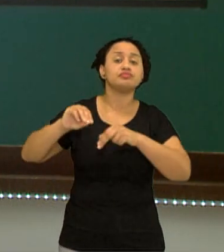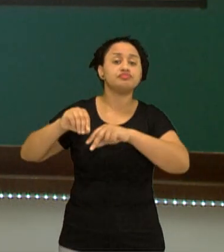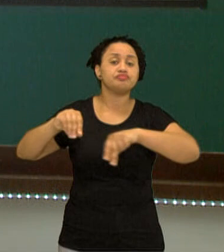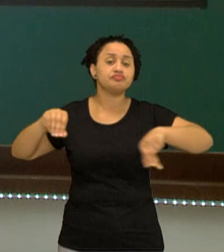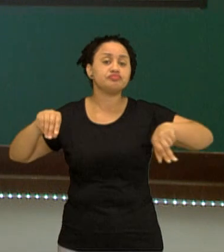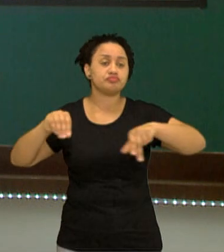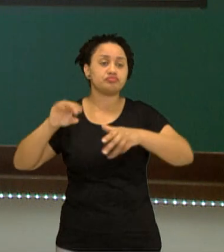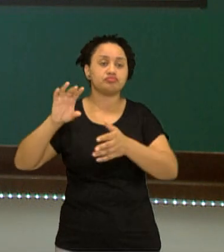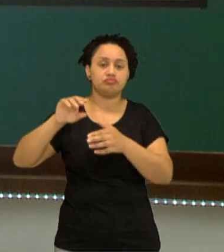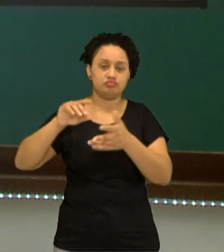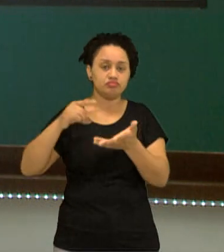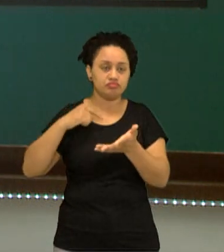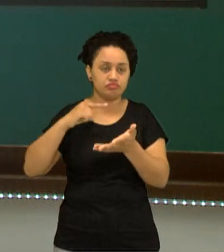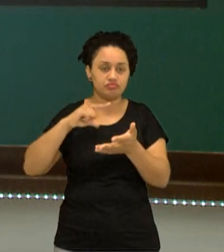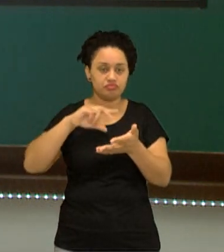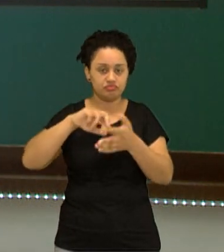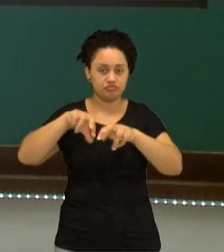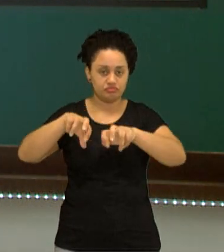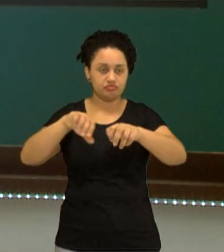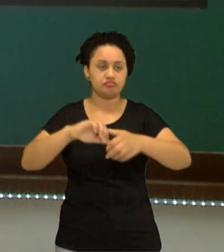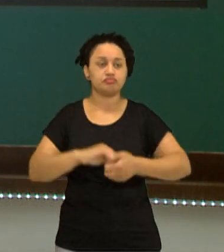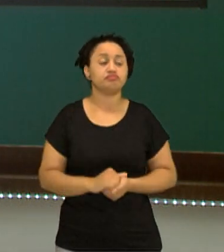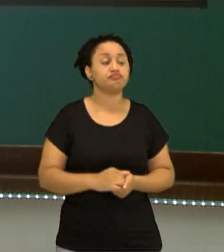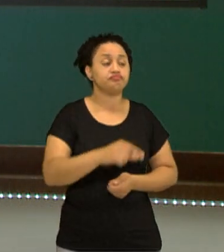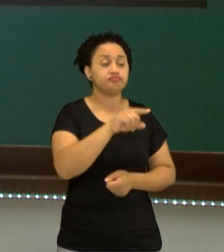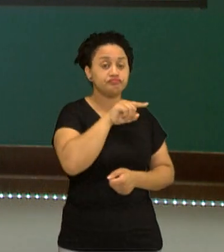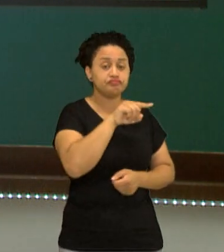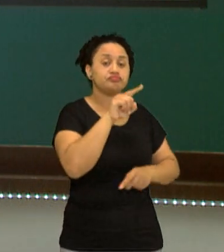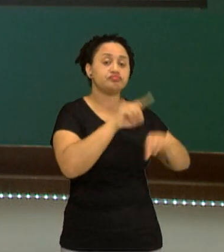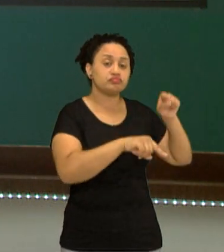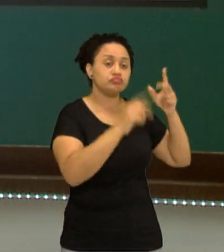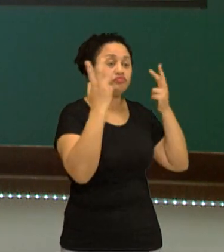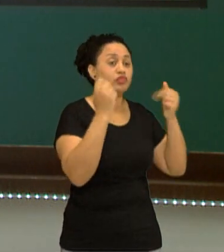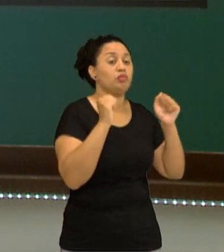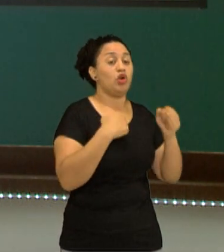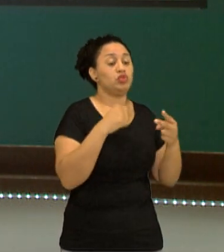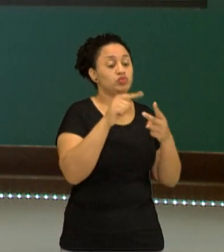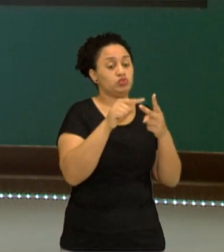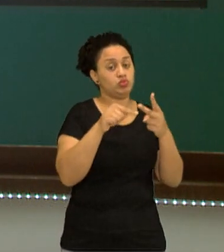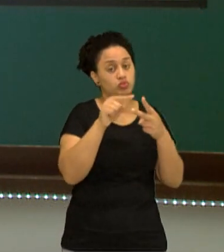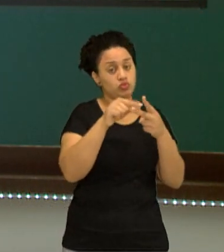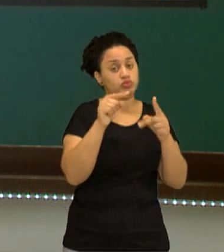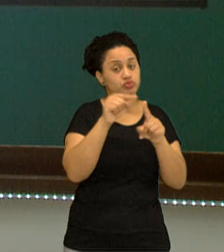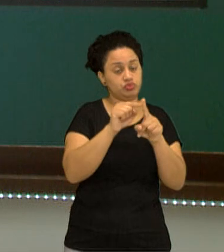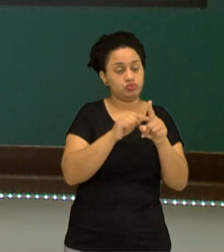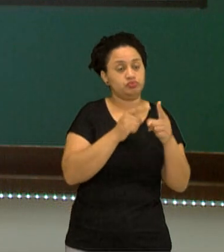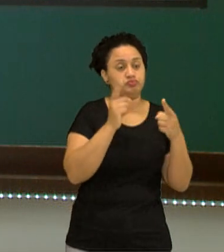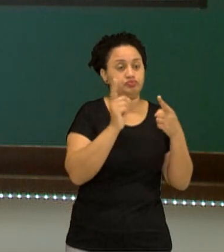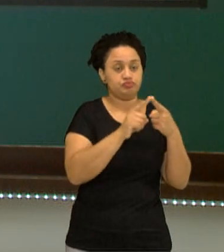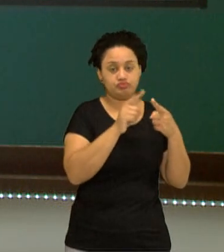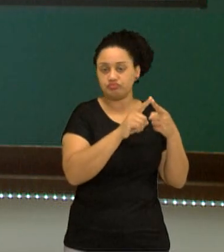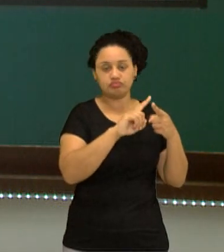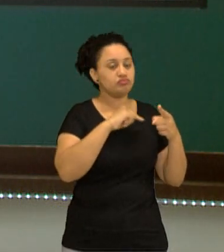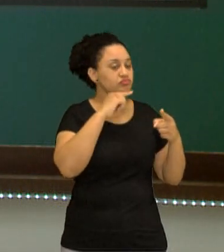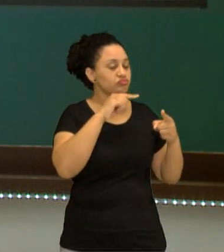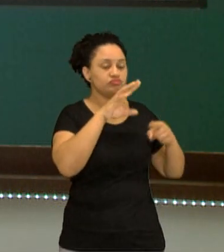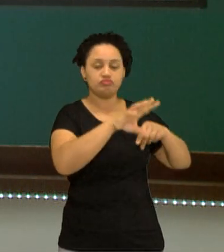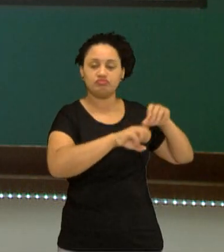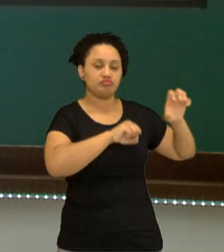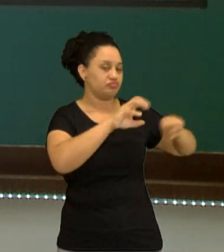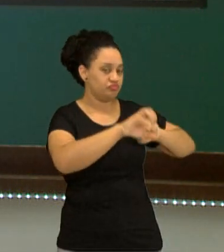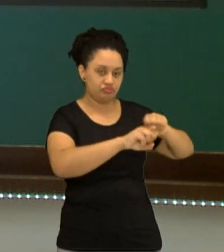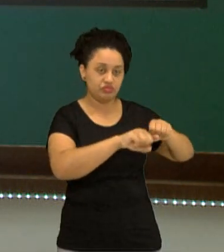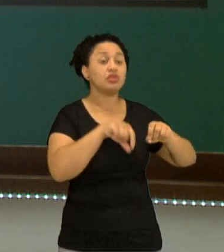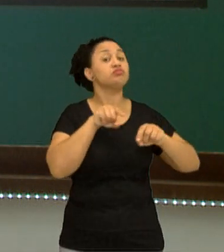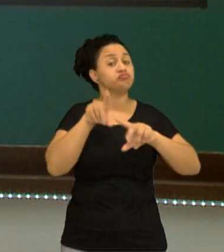mineral. Os materiais naturais podem se apresentar de duas formas: não manufaturados